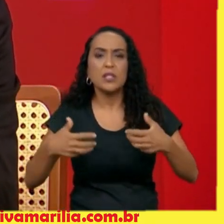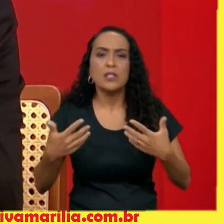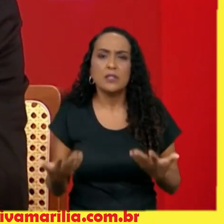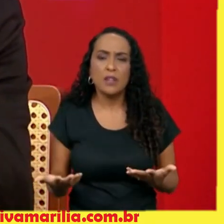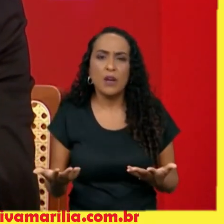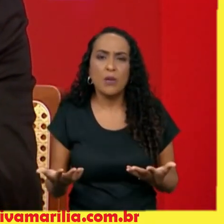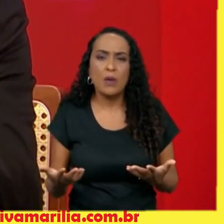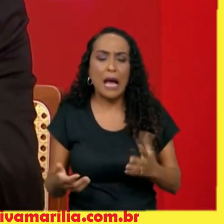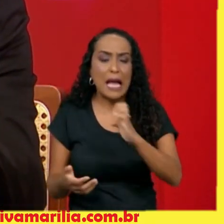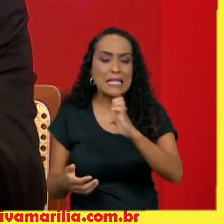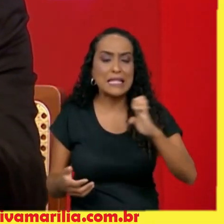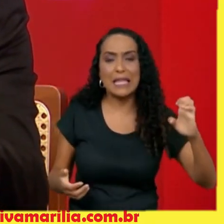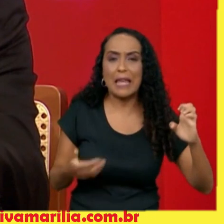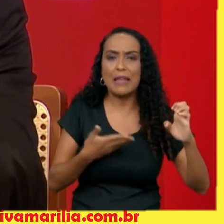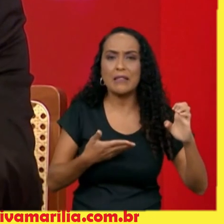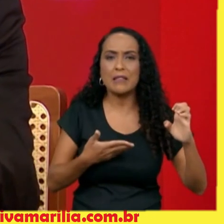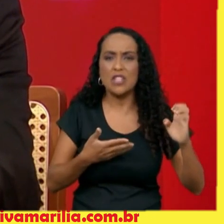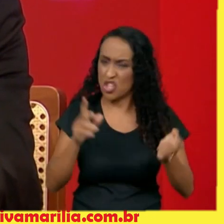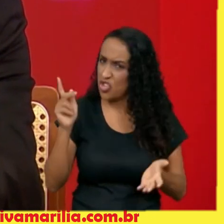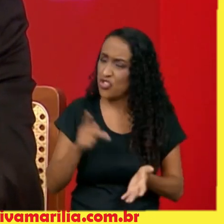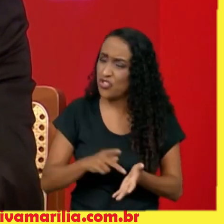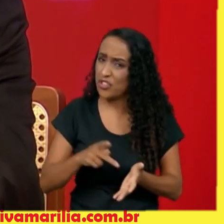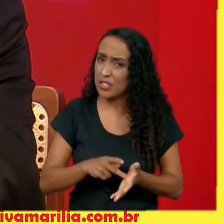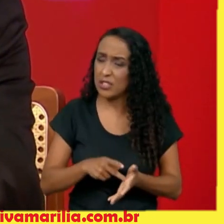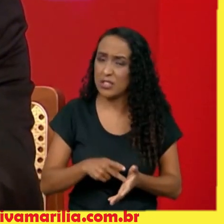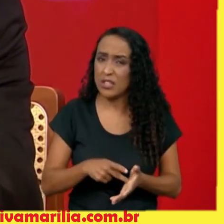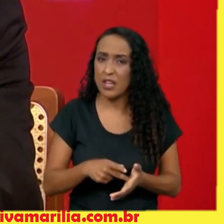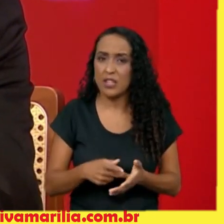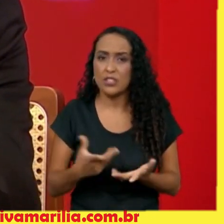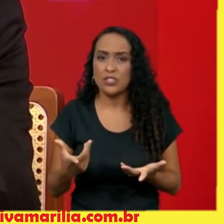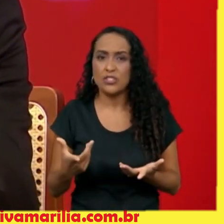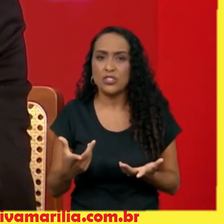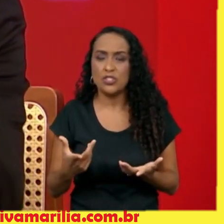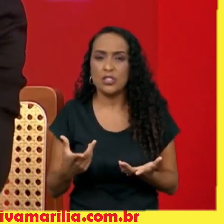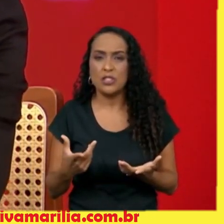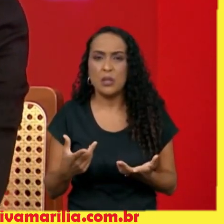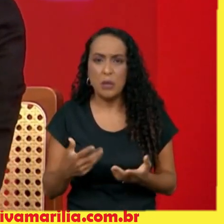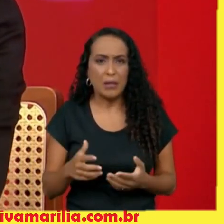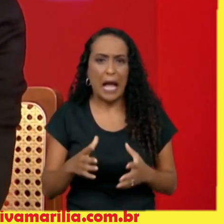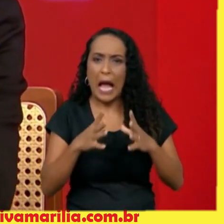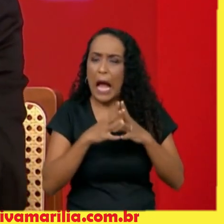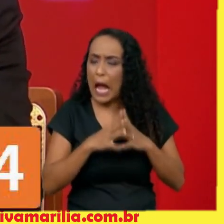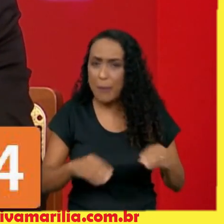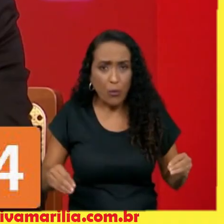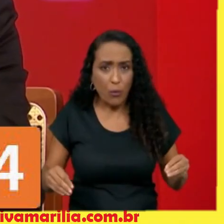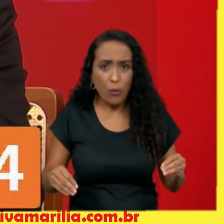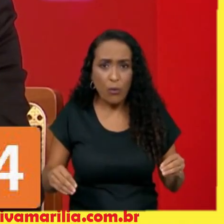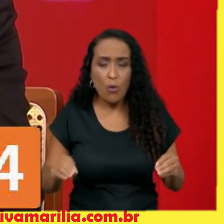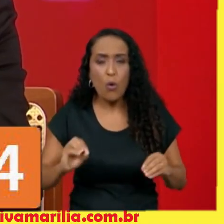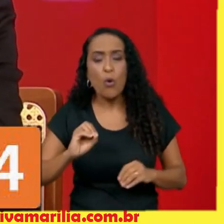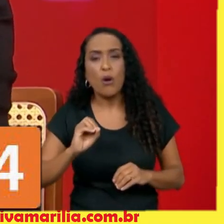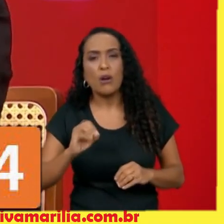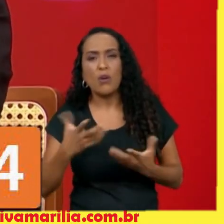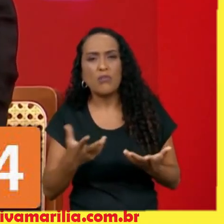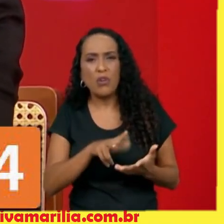A esquerda, de fato, como diz o Vladimir Safatli, morreu, né, entre aspas. Ela